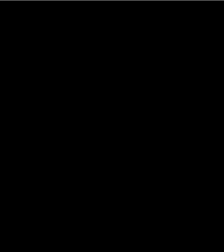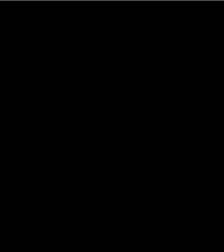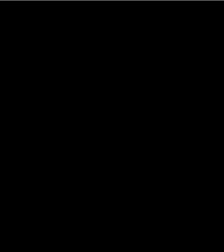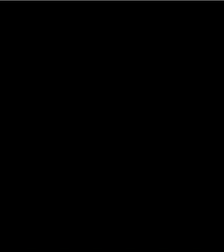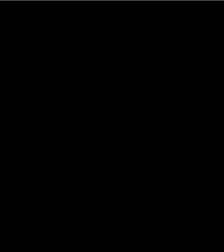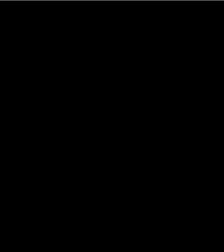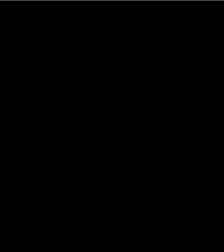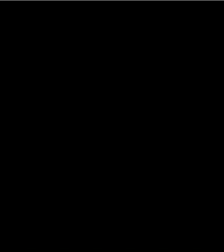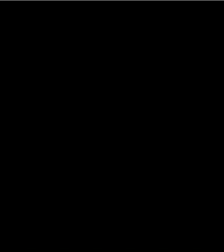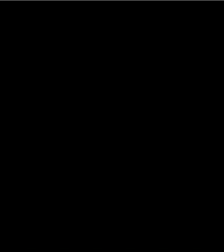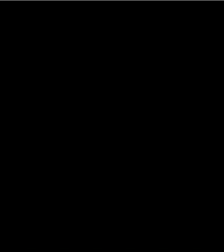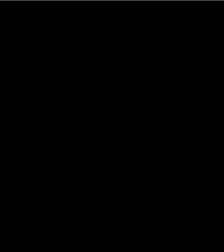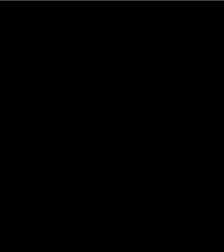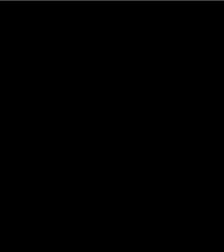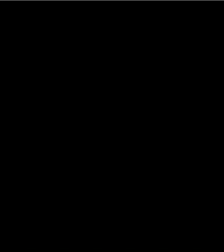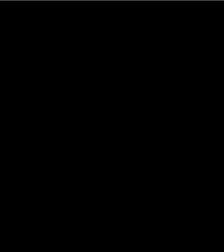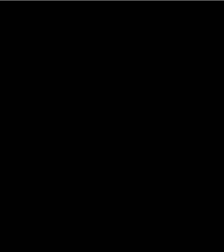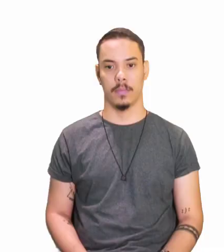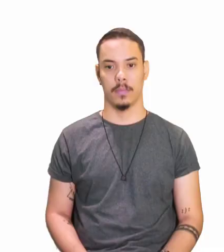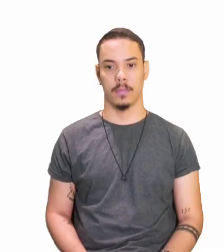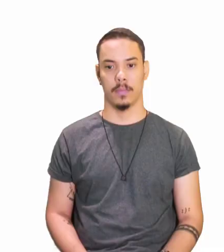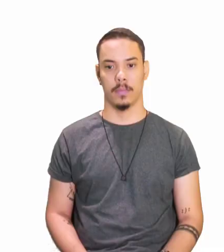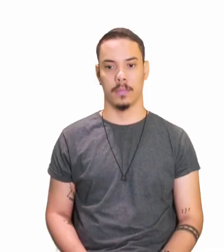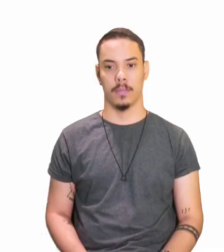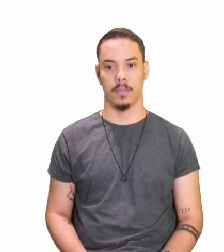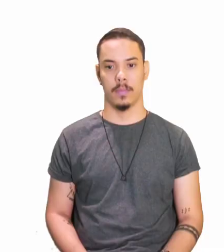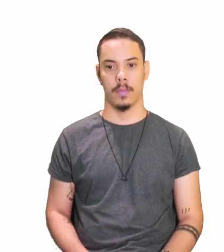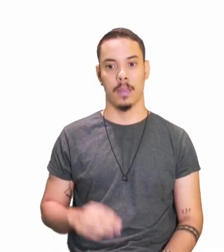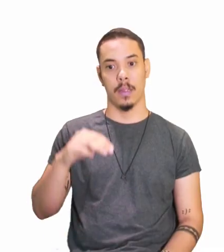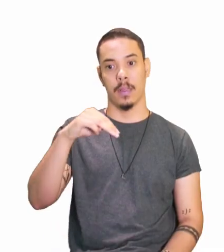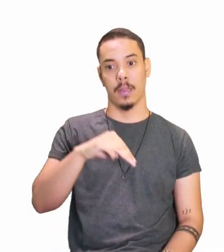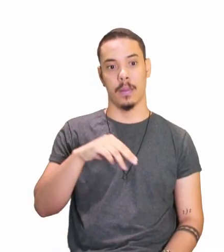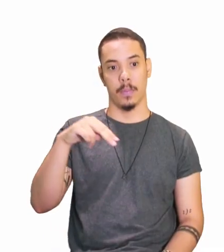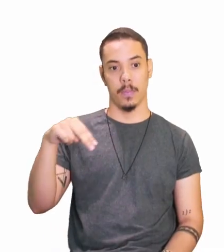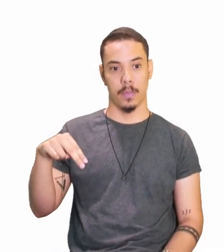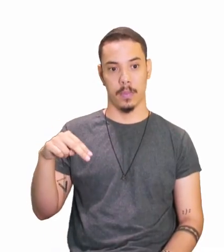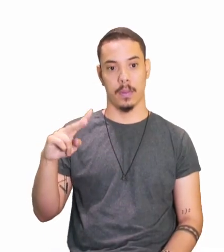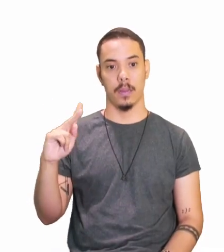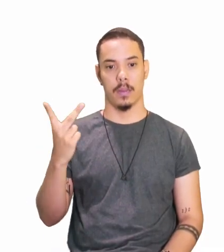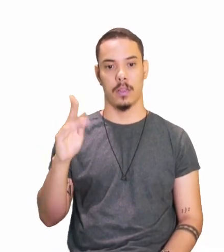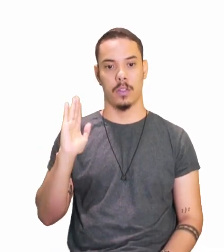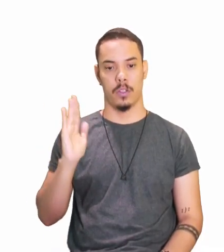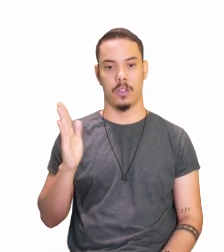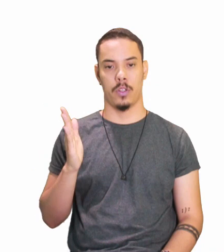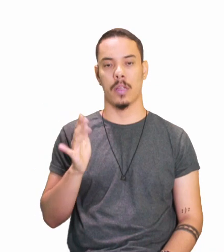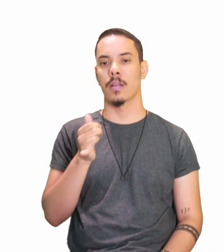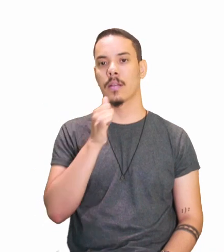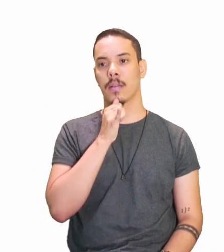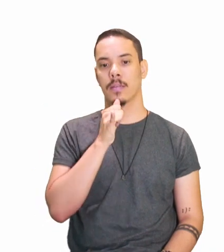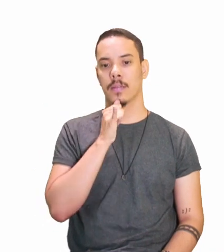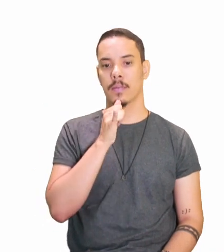ou N, além de H, caso já foi considerado, né? No caso,